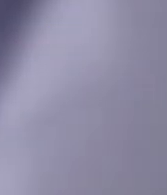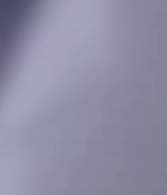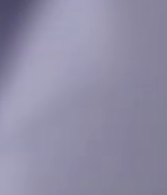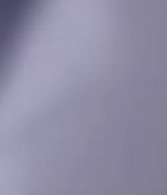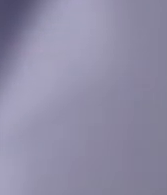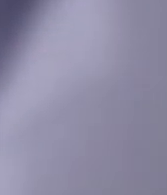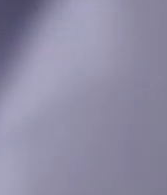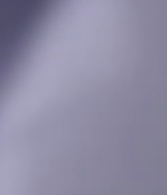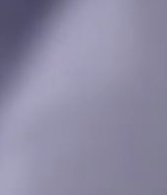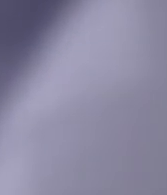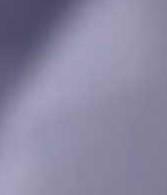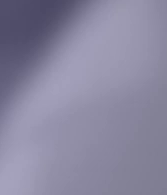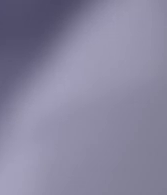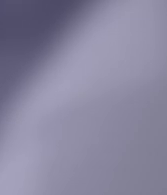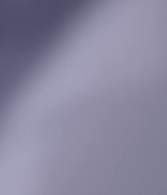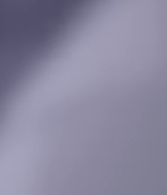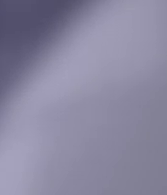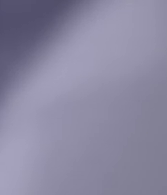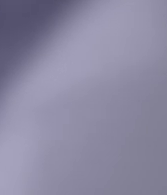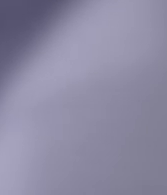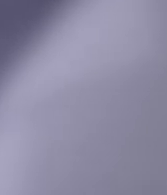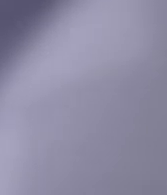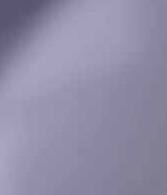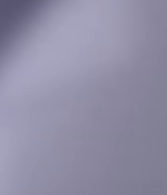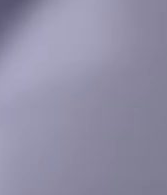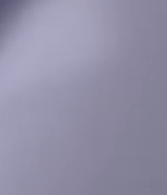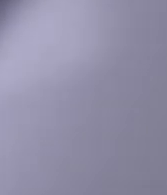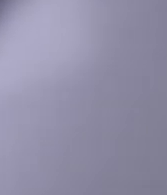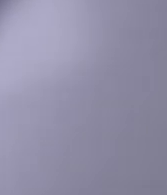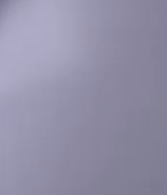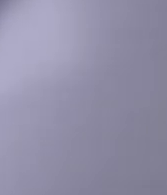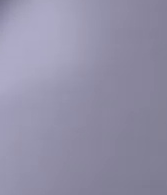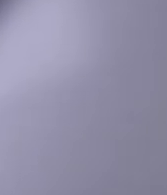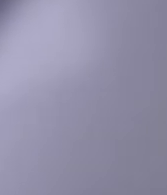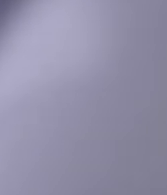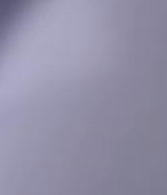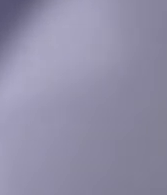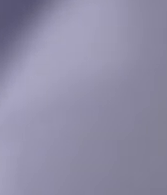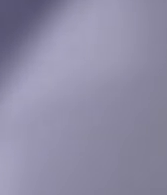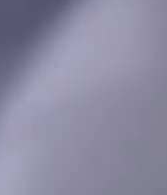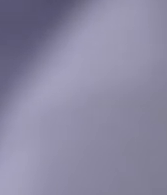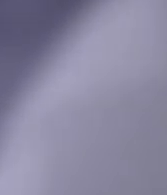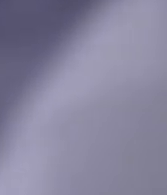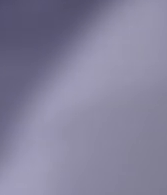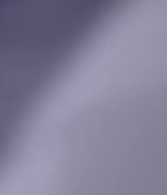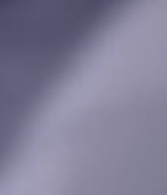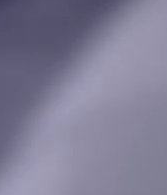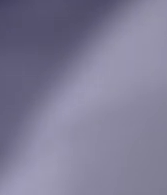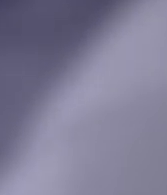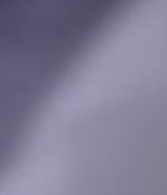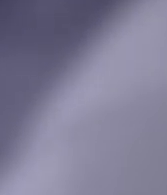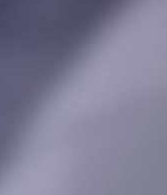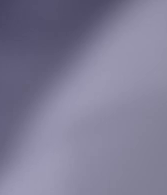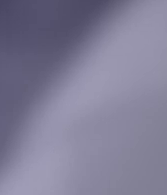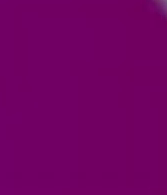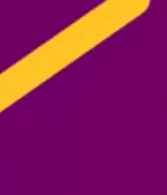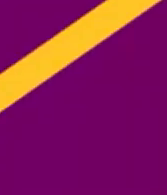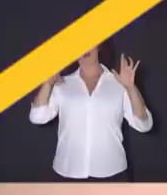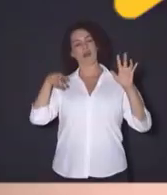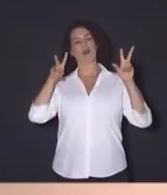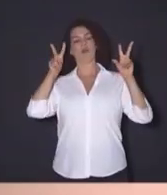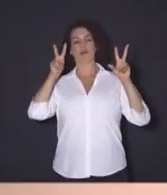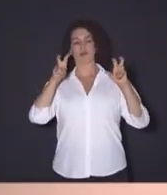mediadores de uma mídia livre é o tema do jornalista doutorando em comunicação na